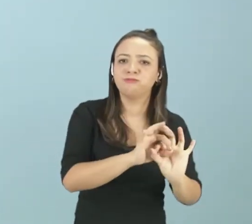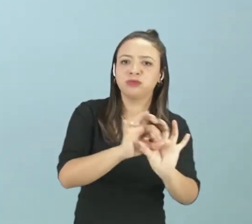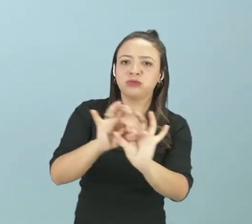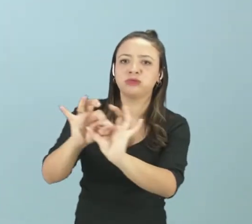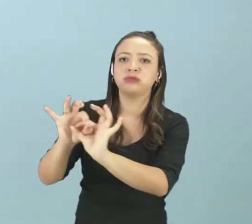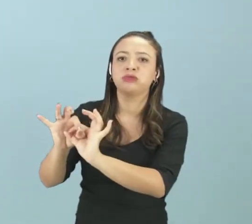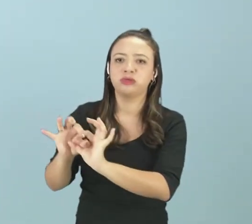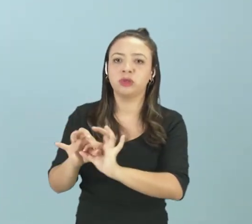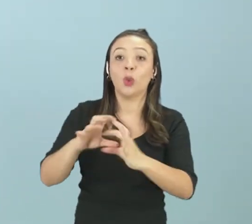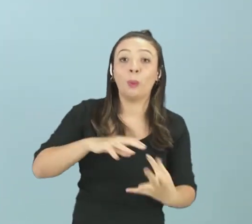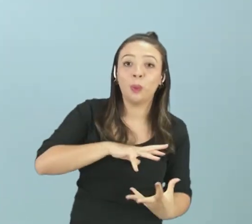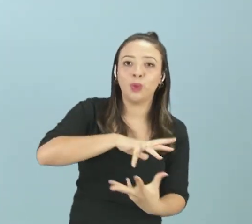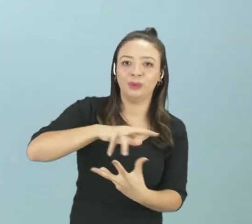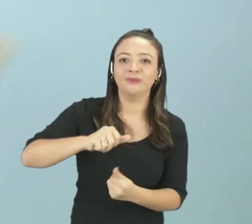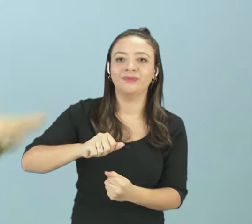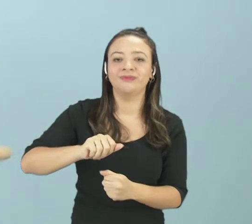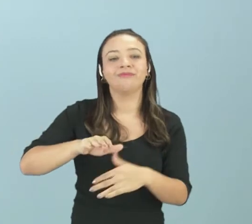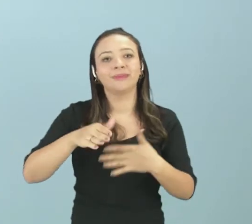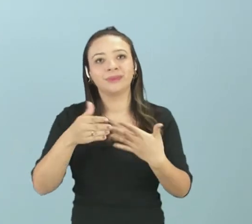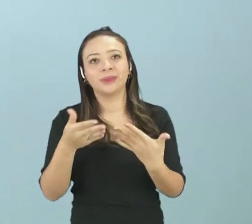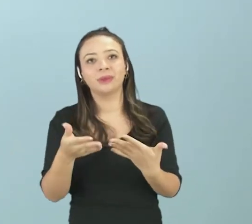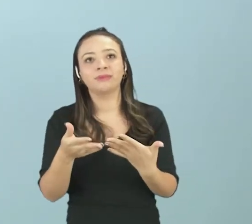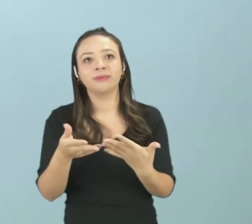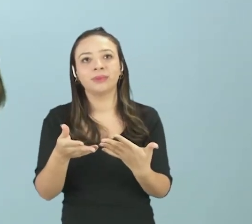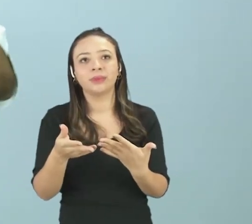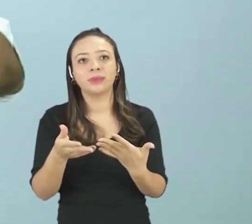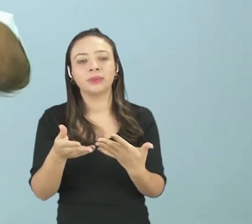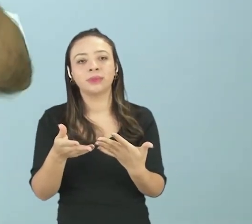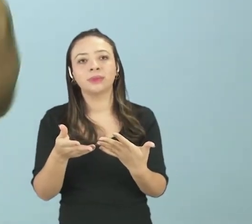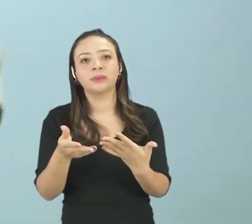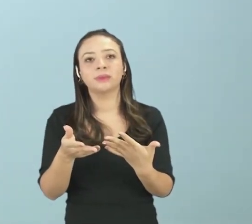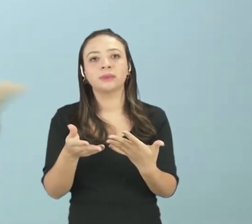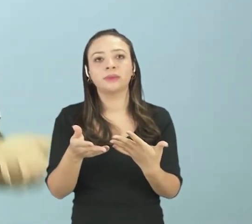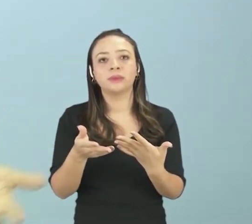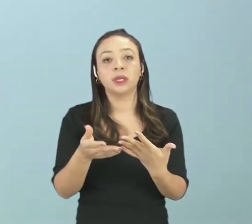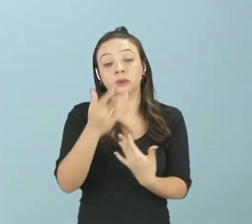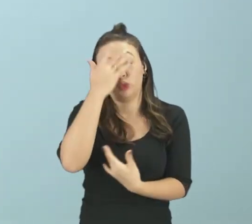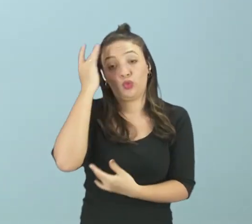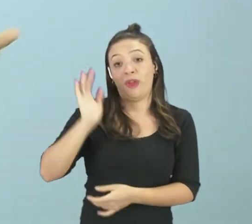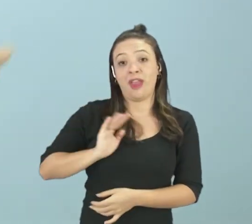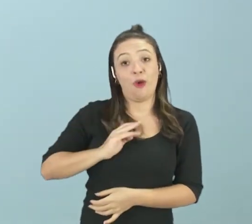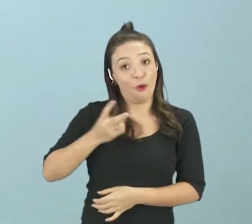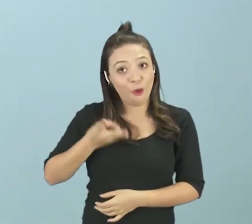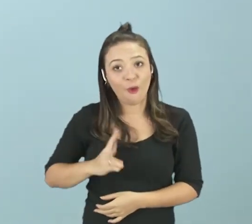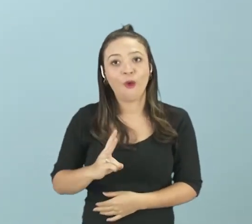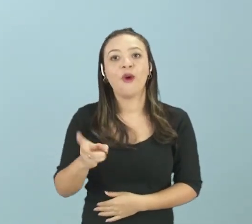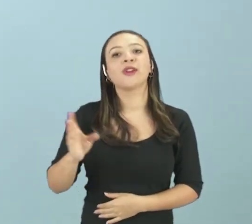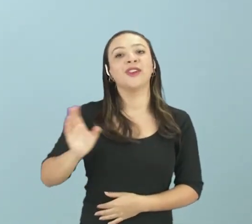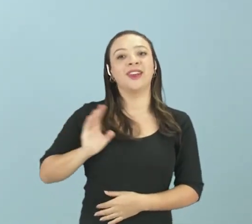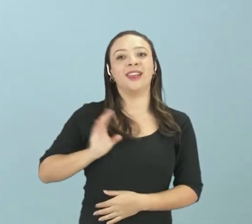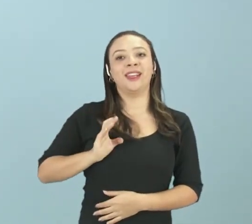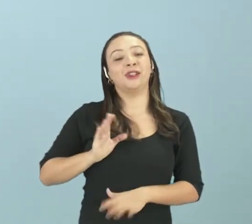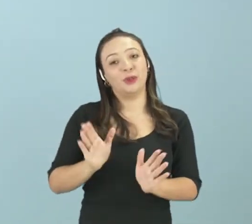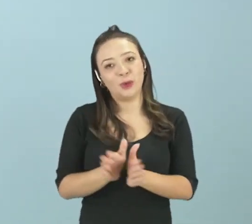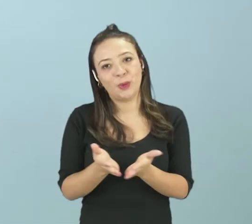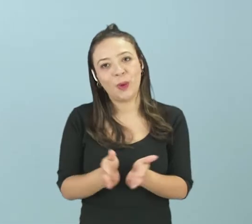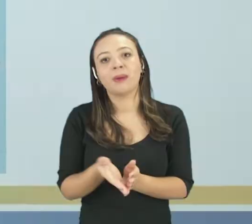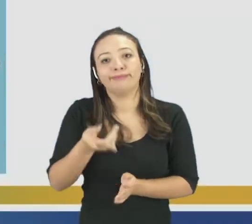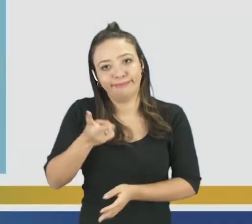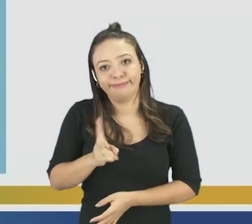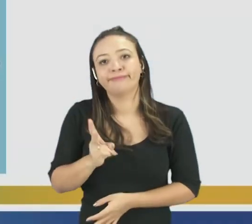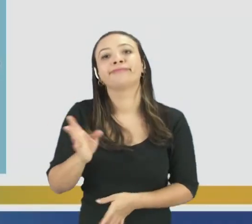maiores empresas mundiais estão a tendência que ela regra que os ricos se tornam mais ricos e os pobres mais